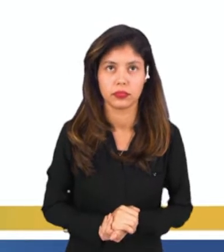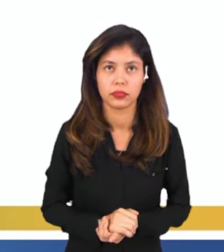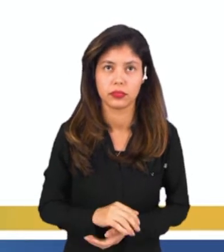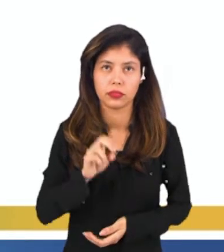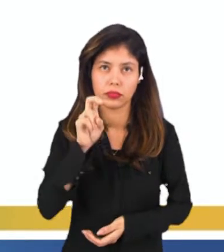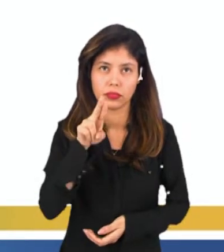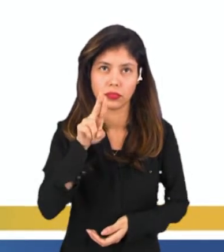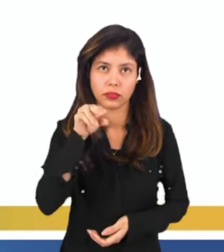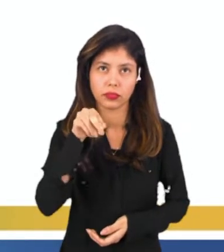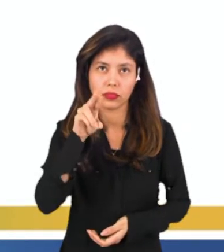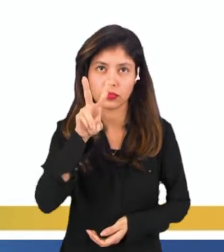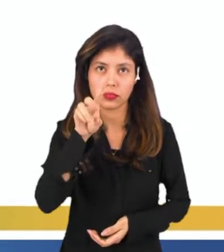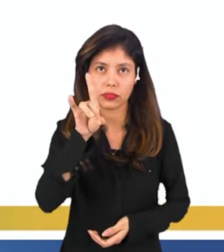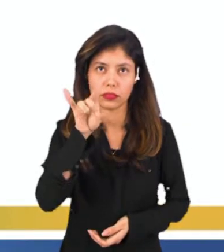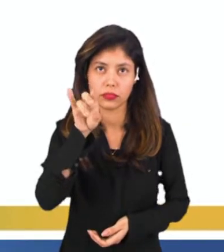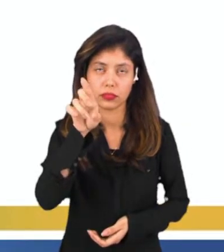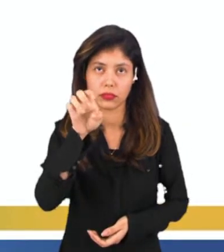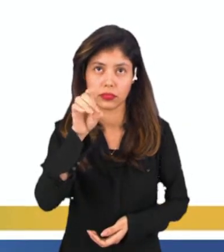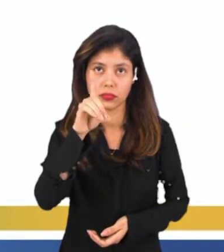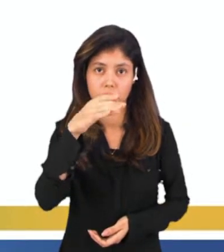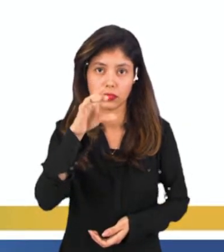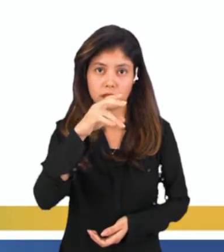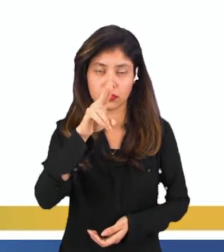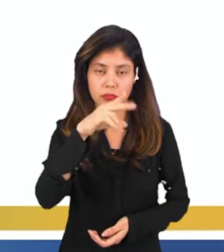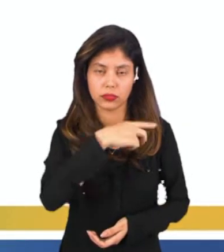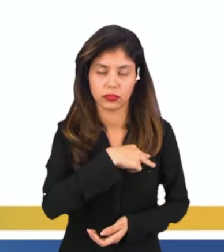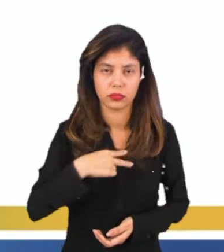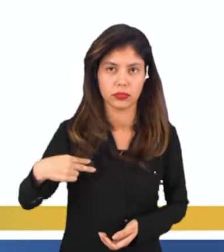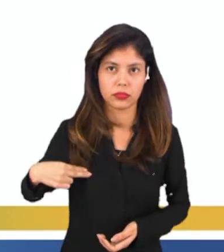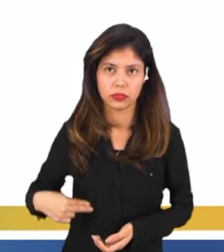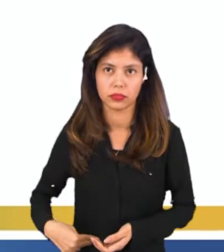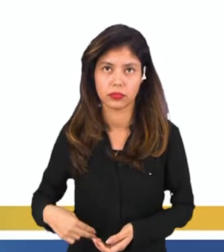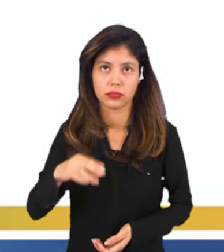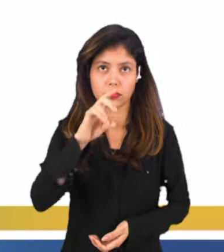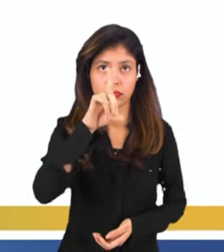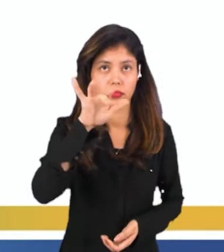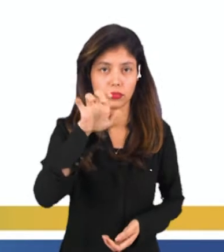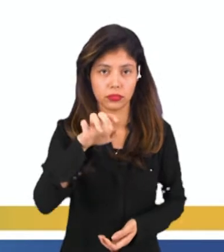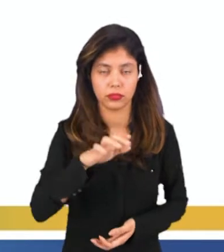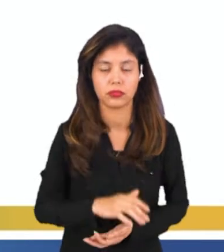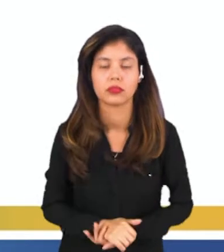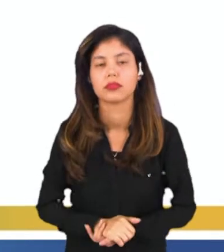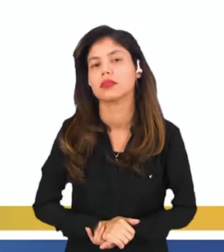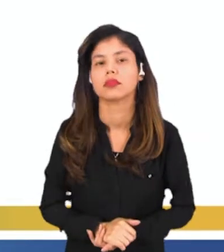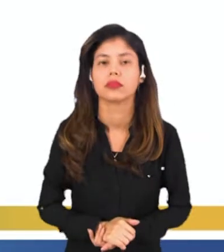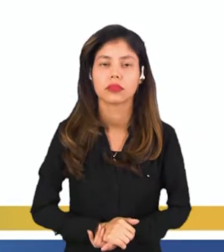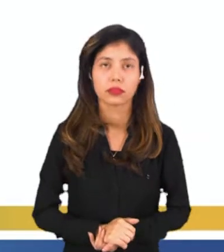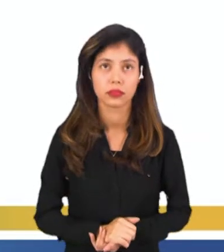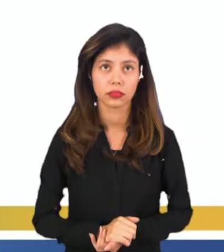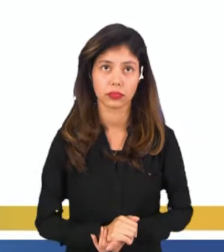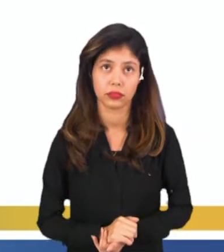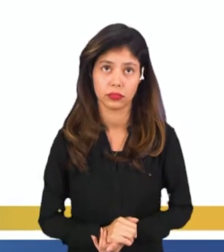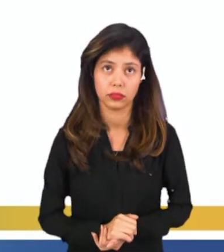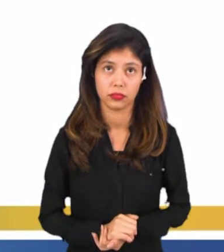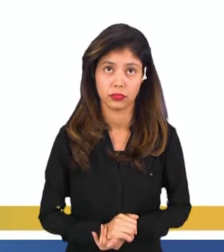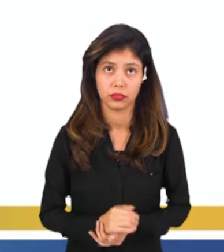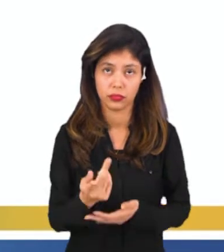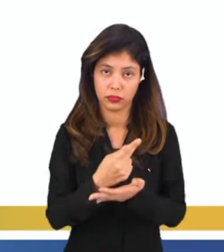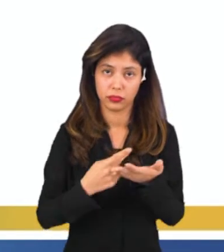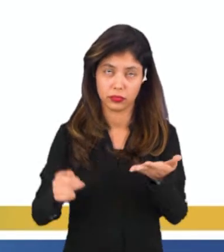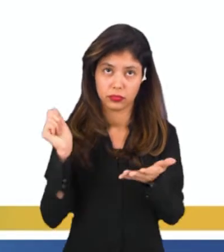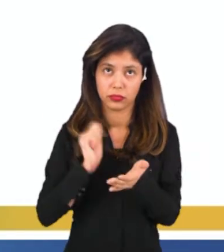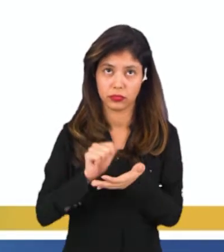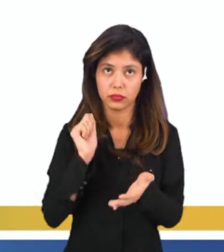mater, o sea, escuela o universidad, Universidad de Chile. Ocupación, poeta